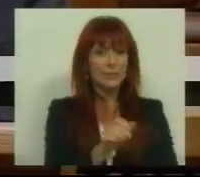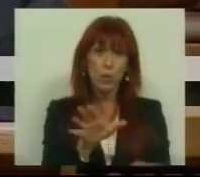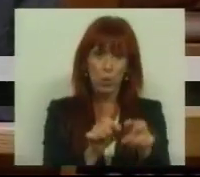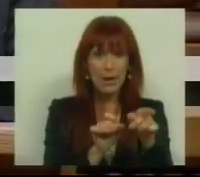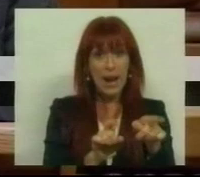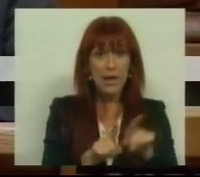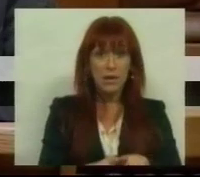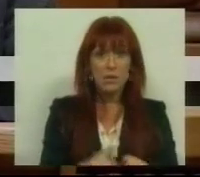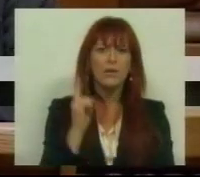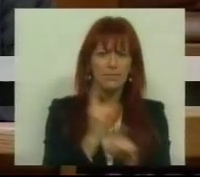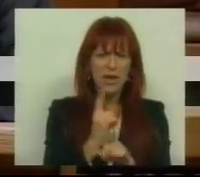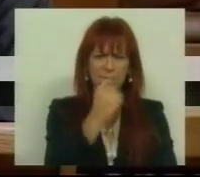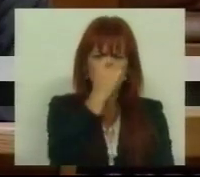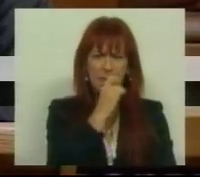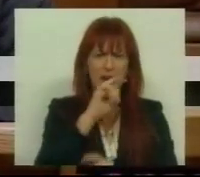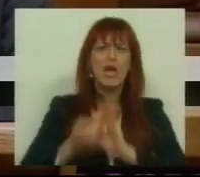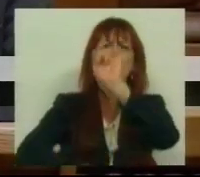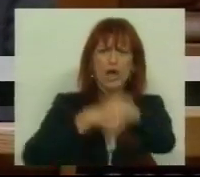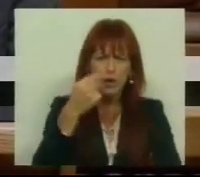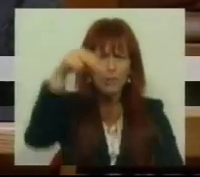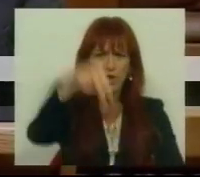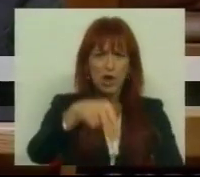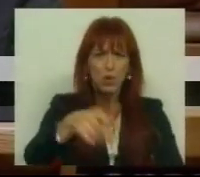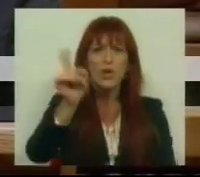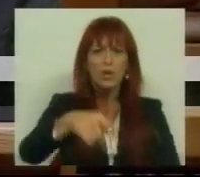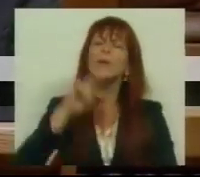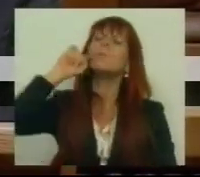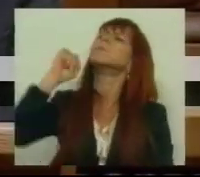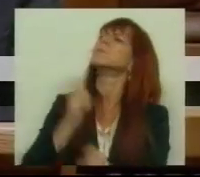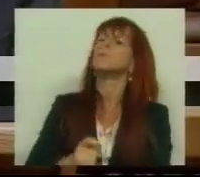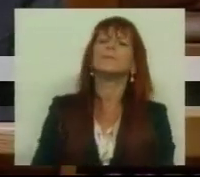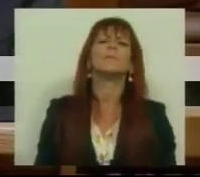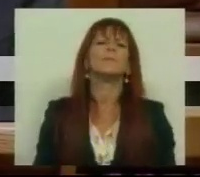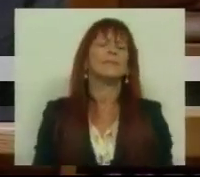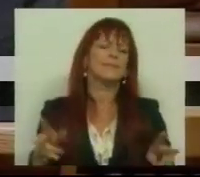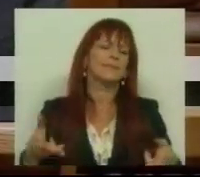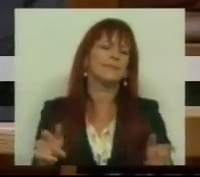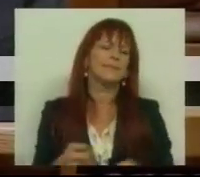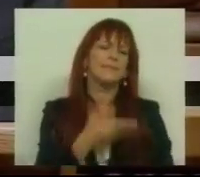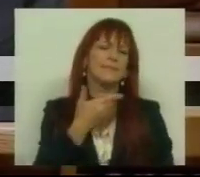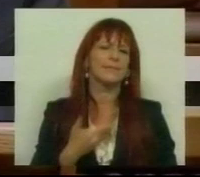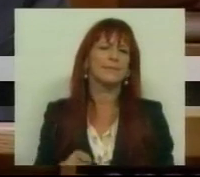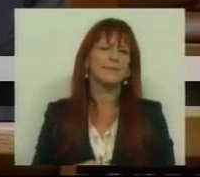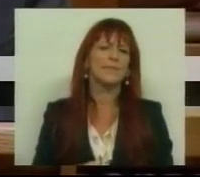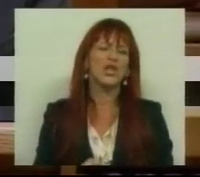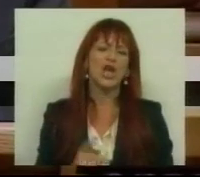Grupo, ainda em maio e depois em junho, insiste na velha tática das